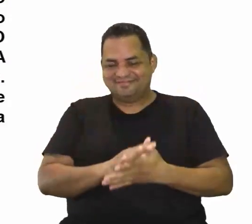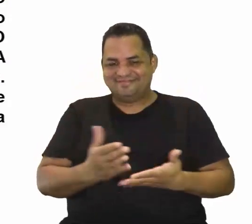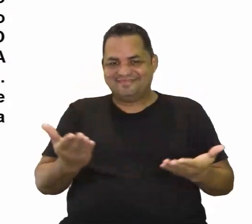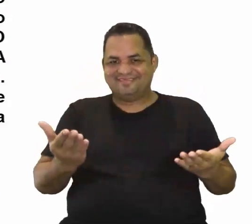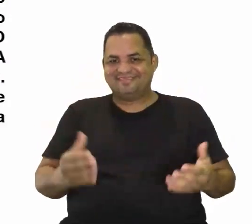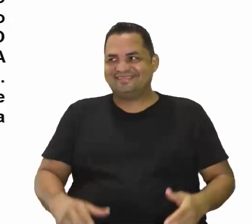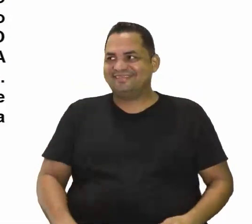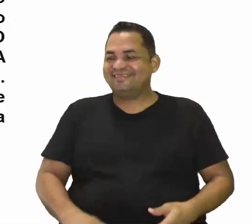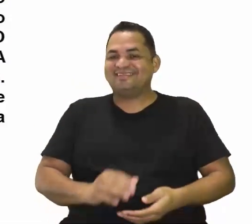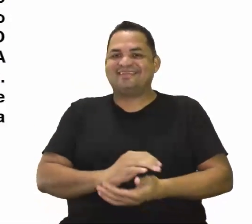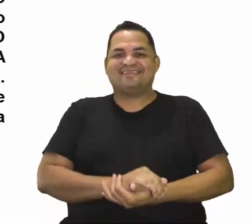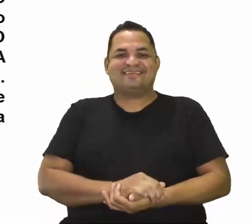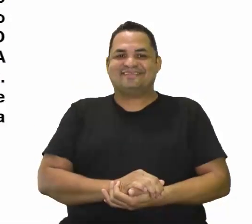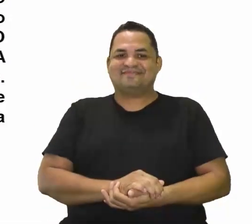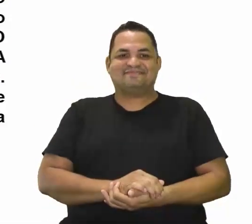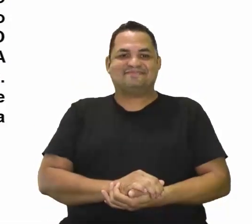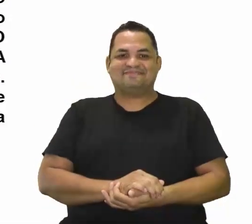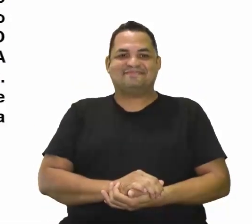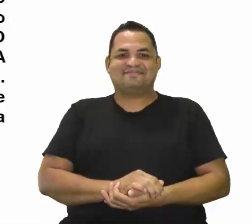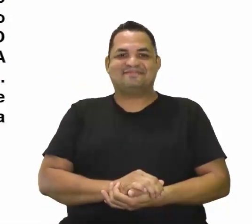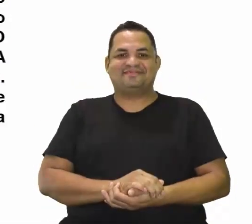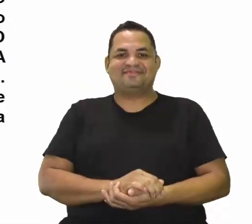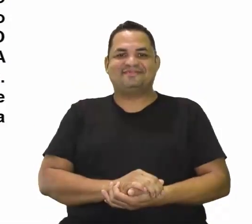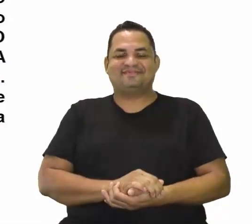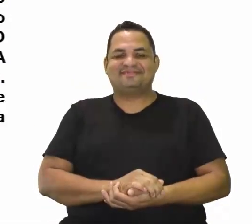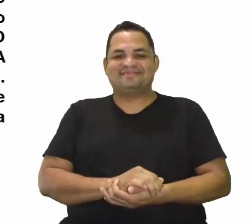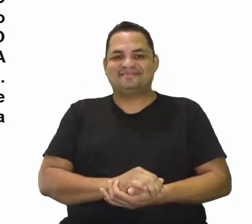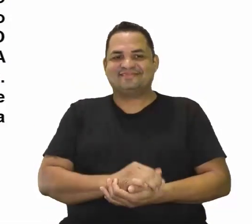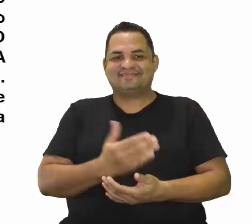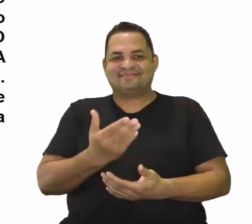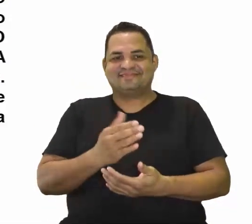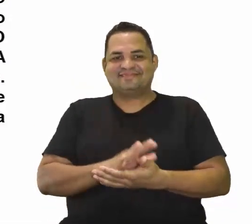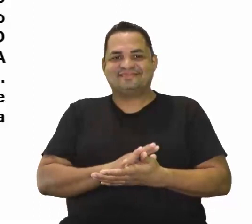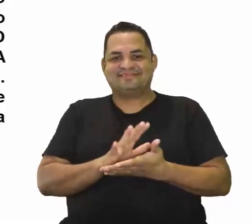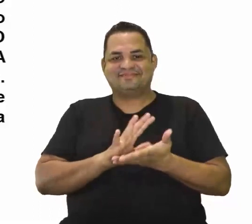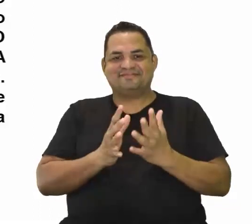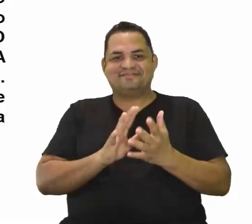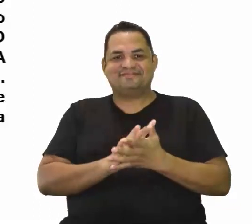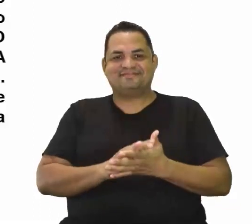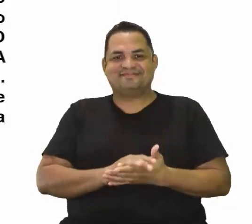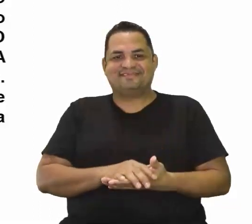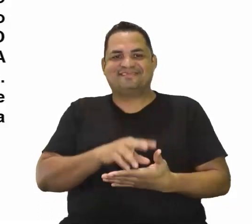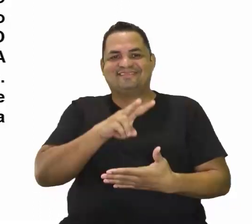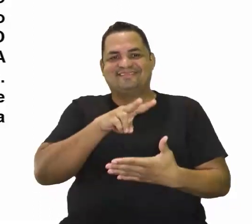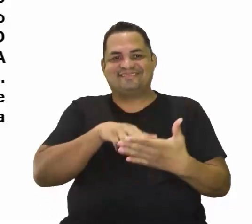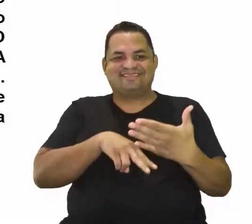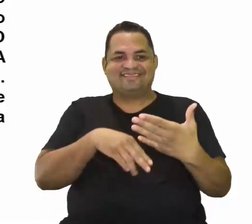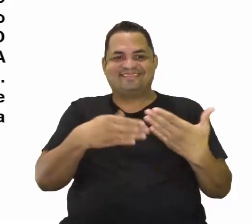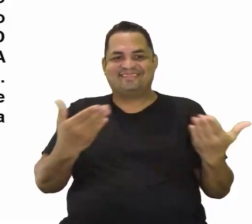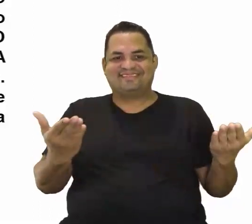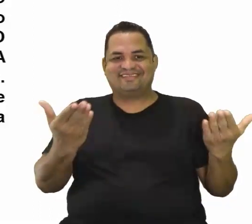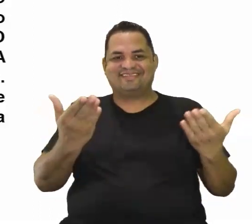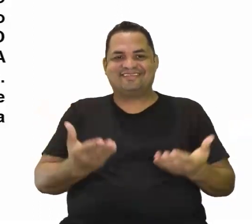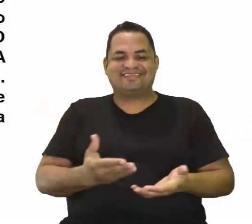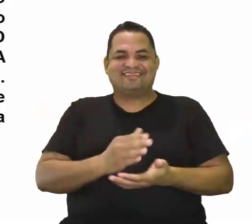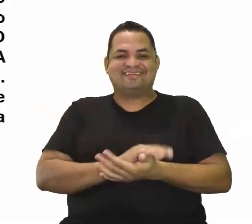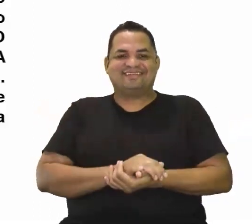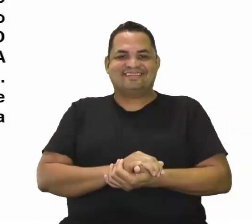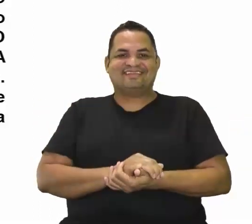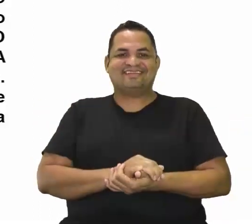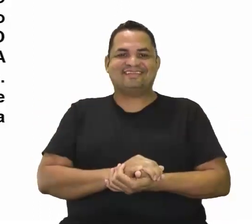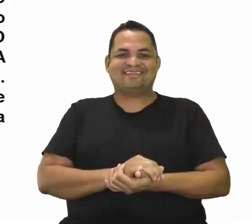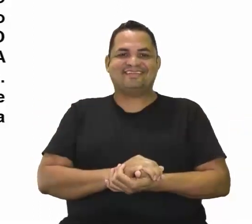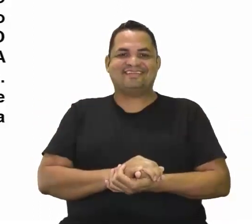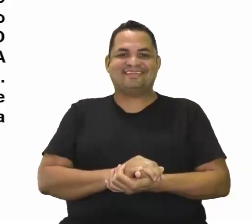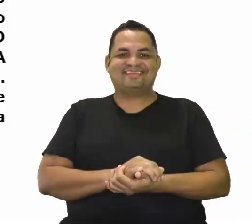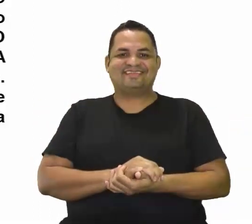essa... Estou falando, bicho. E Sâmio, tu que está aí só mexendo com as mãos, lê para nós então aí, ó. Vamos lá. Dá para mexer